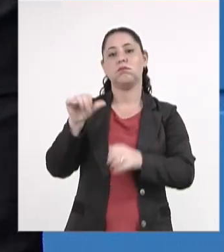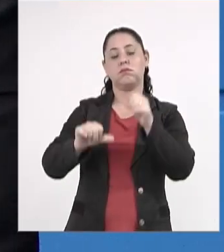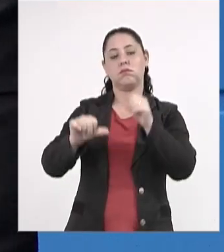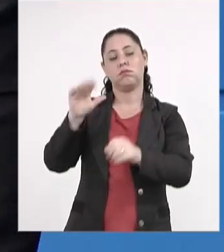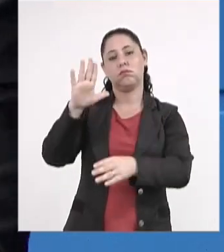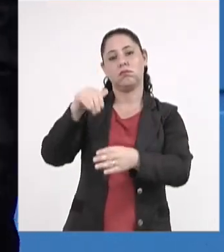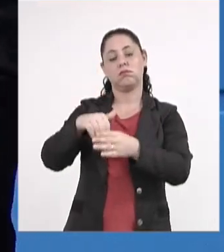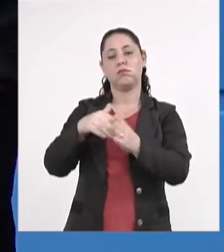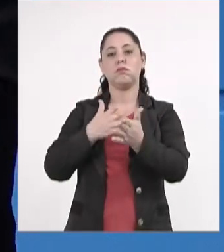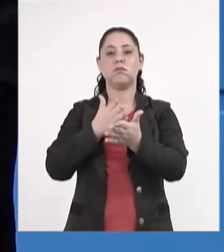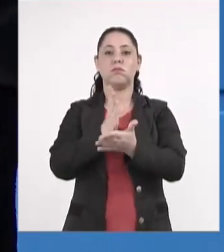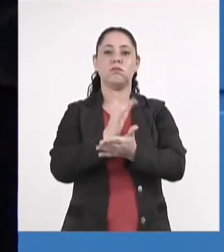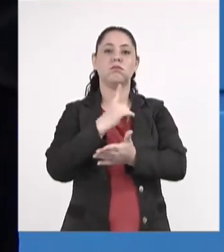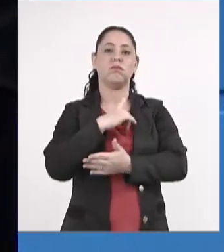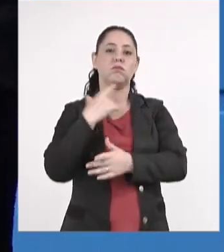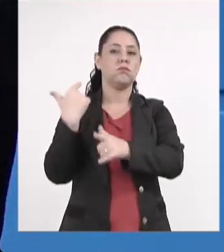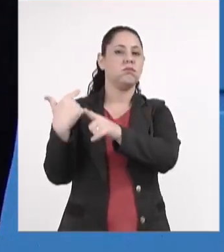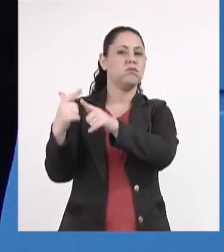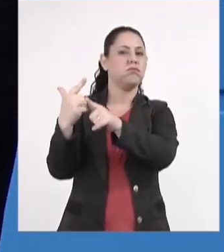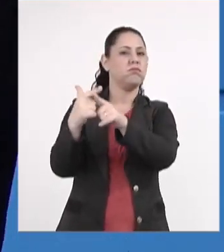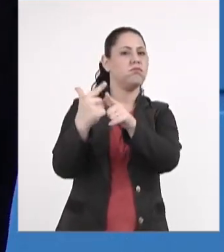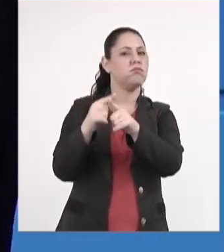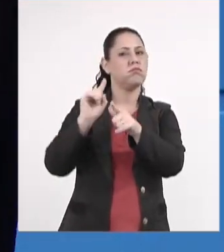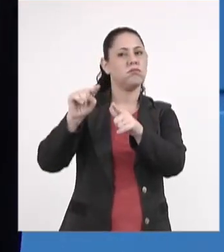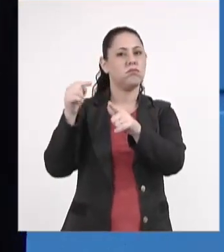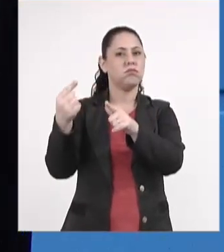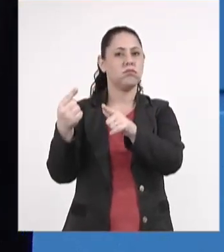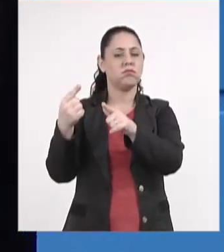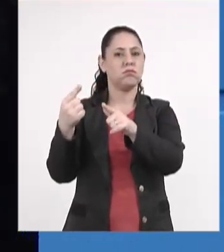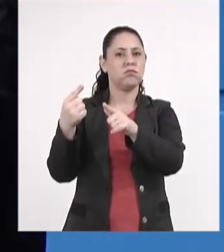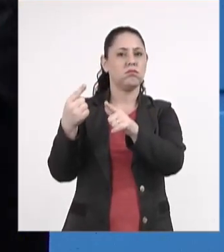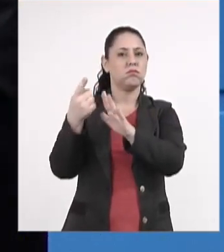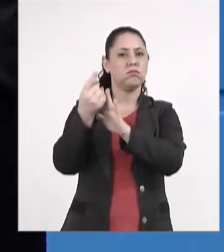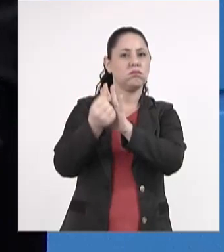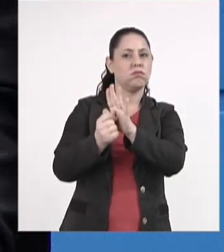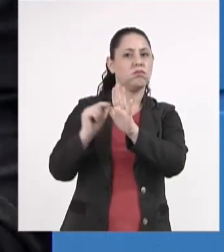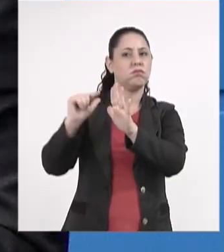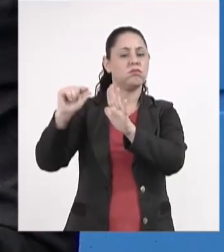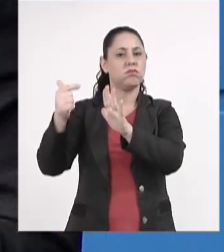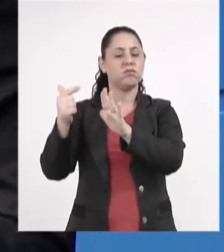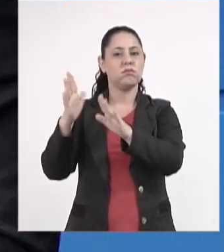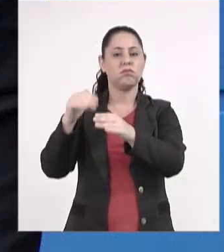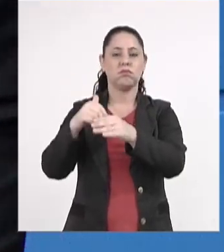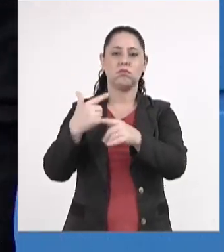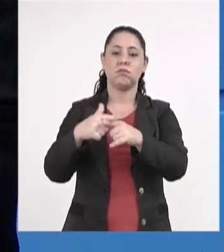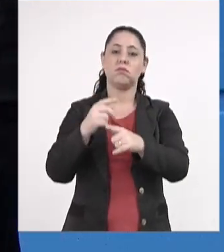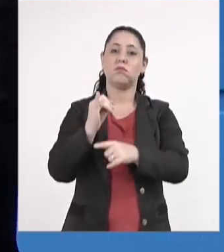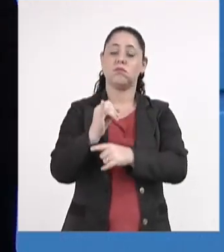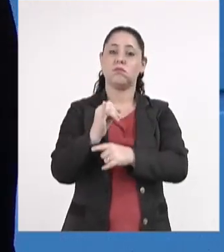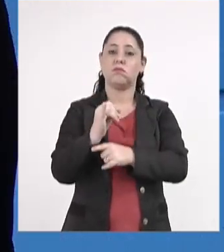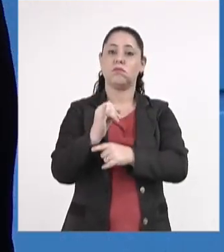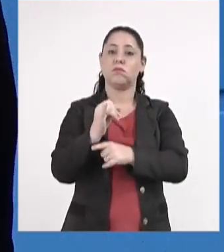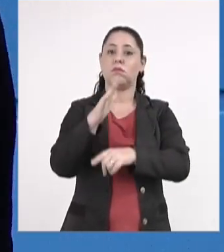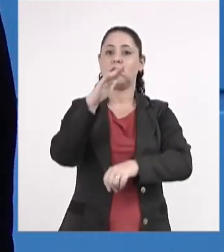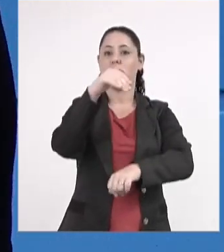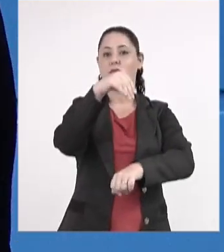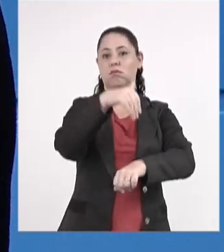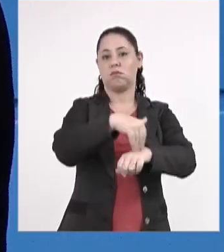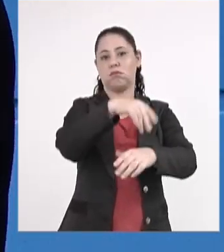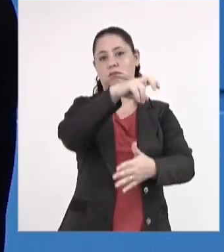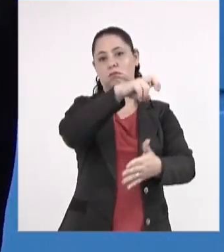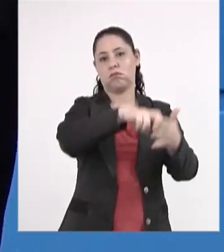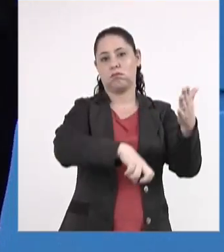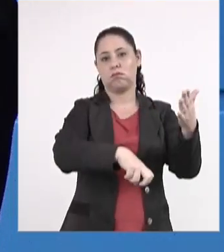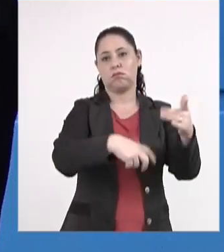passaram na convenção tiveram um problemas depois por pressão de contas de outra eleição agora ser penalizado